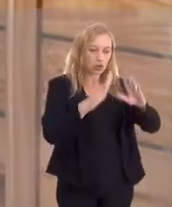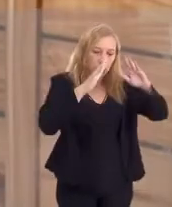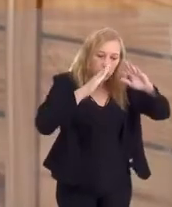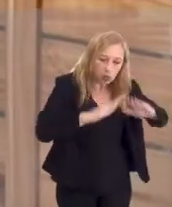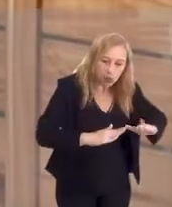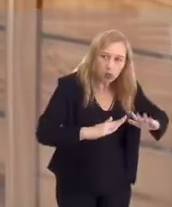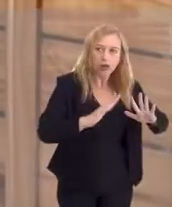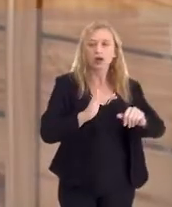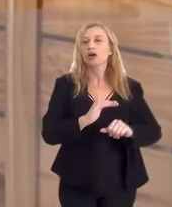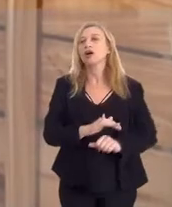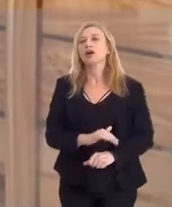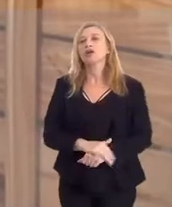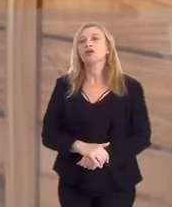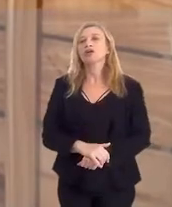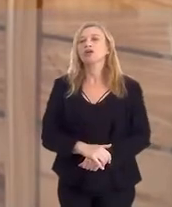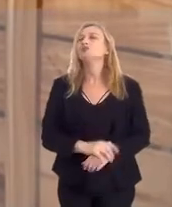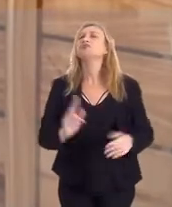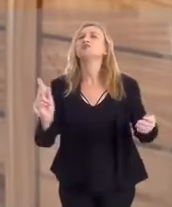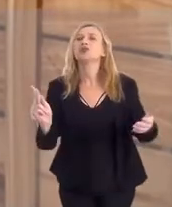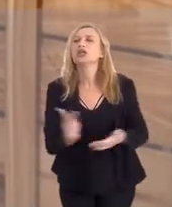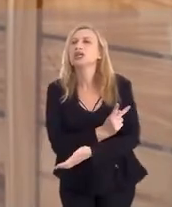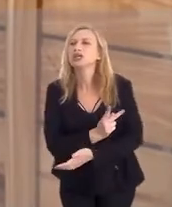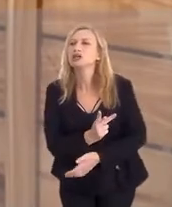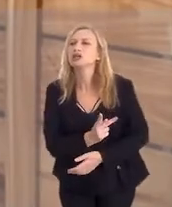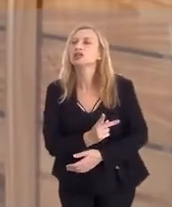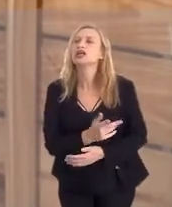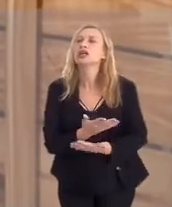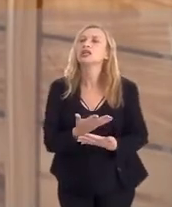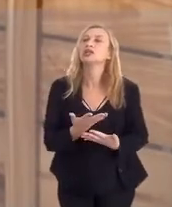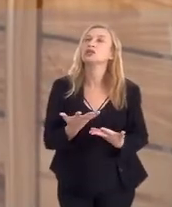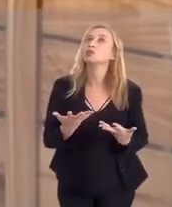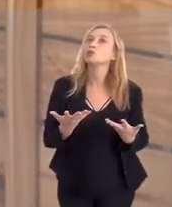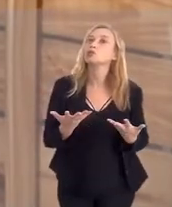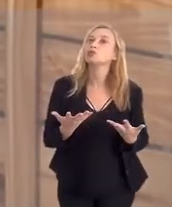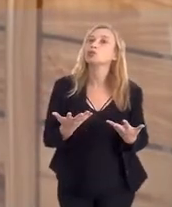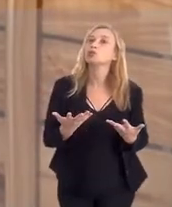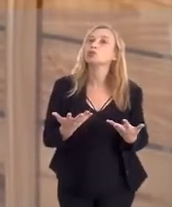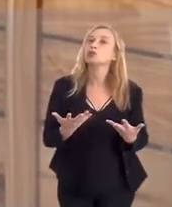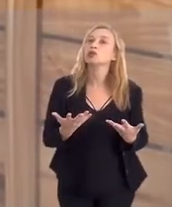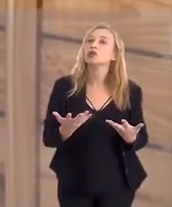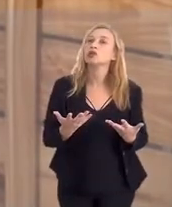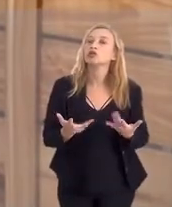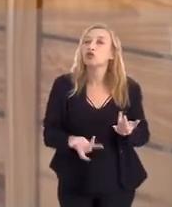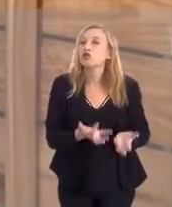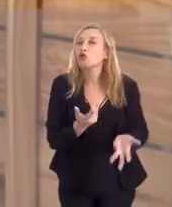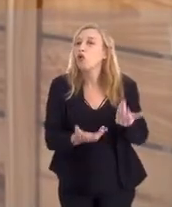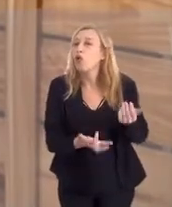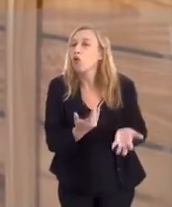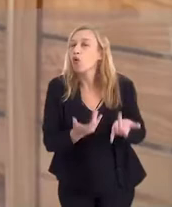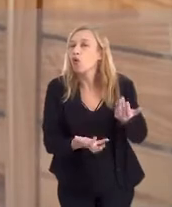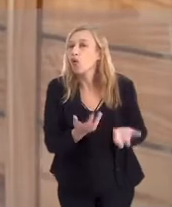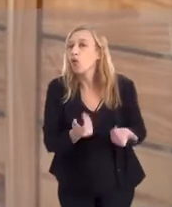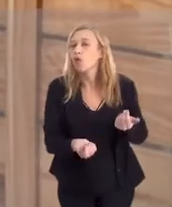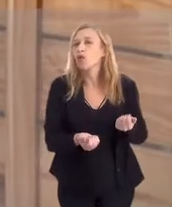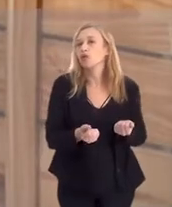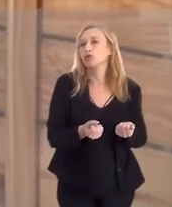respeito, reverencia, quando acontece uma coisa como